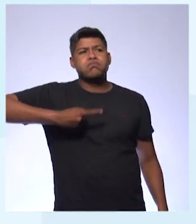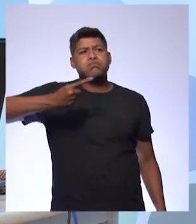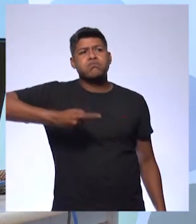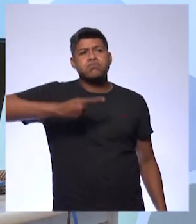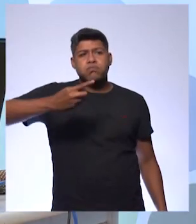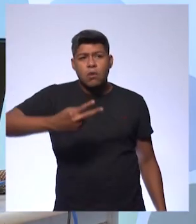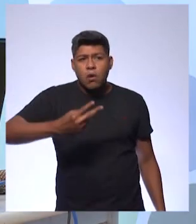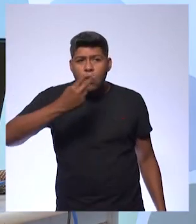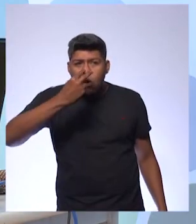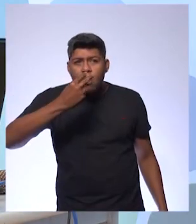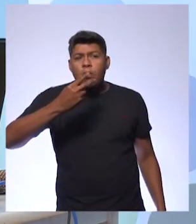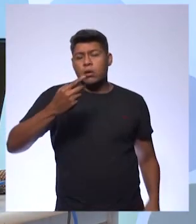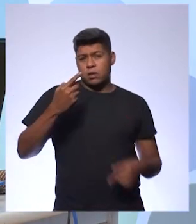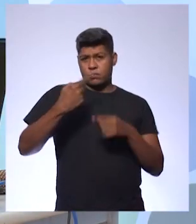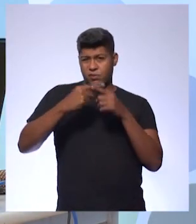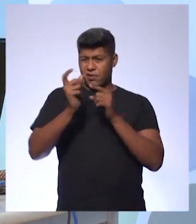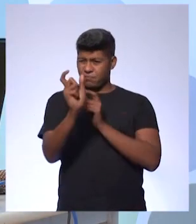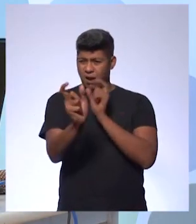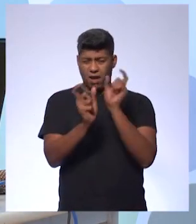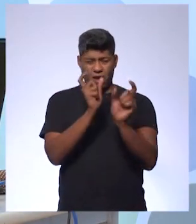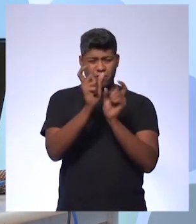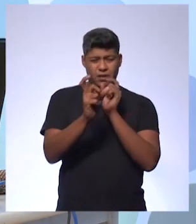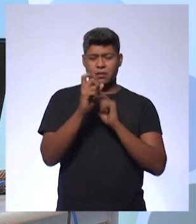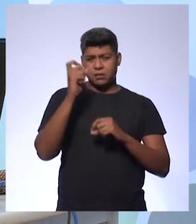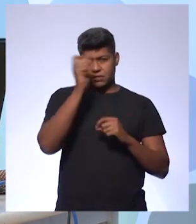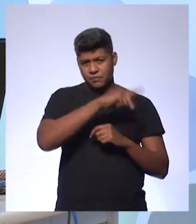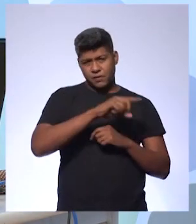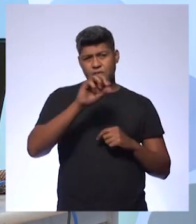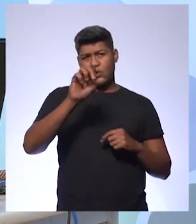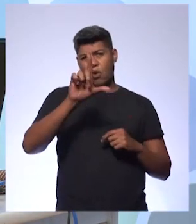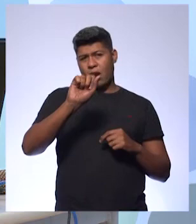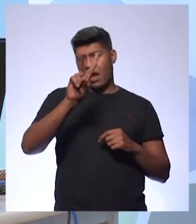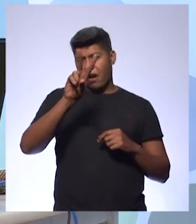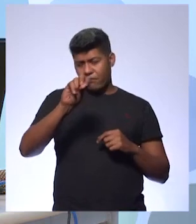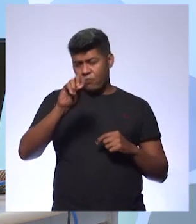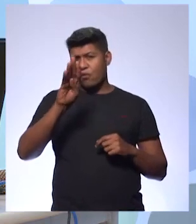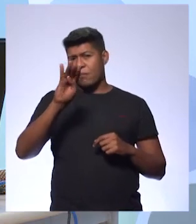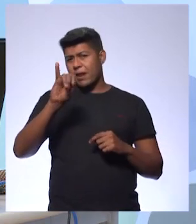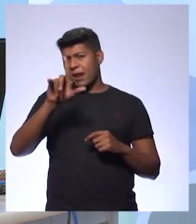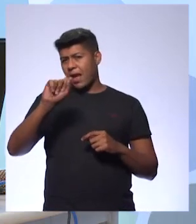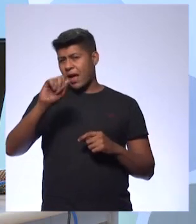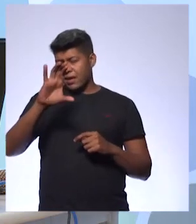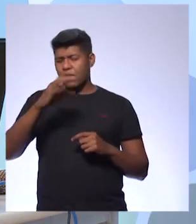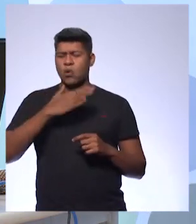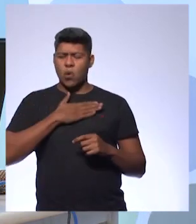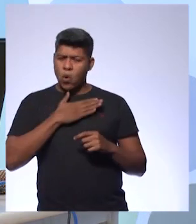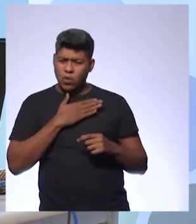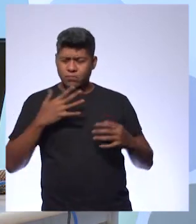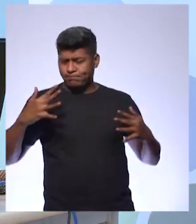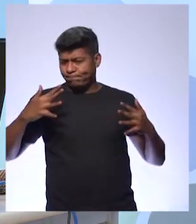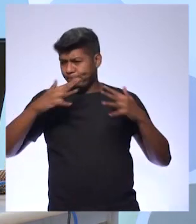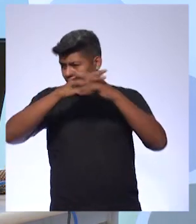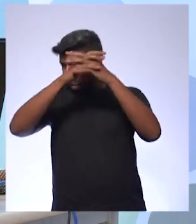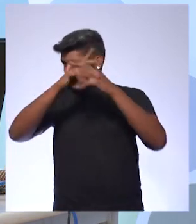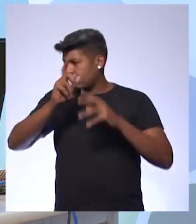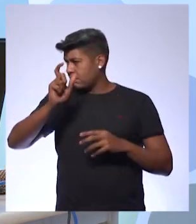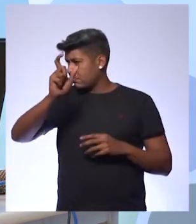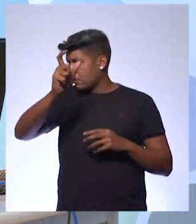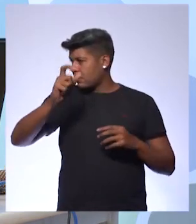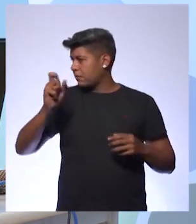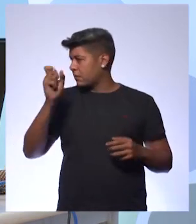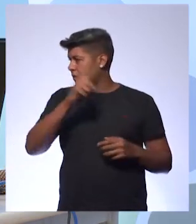aqui, alunos, porque algumas palavras são difíceis, que o Olavo Bilac, ele gostava de complicar mesmo, ele gostava de pegar umas palavras